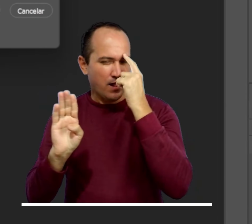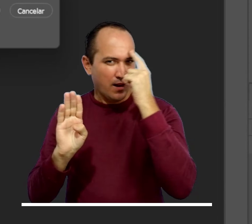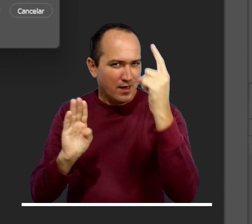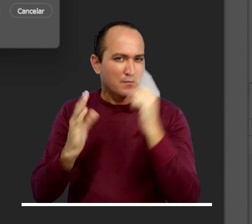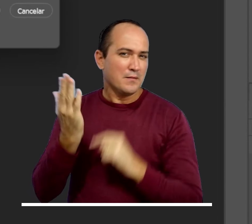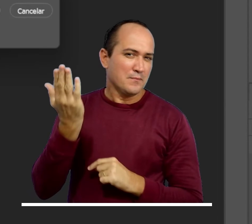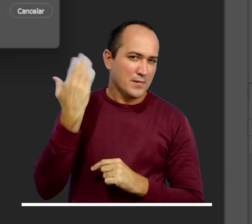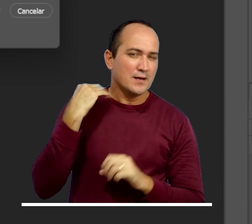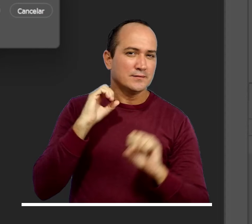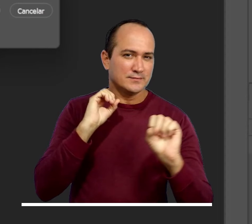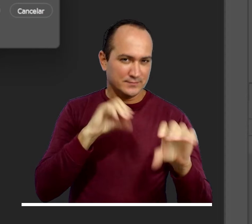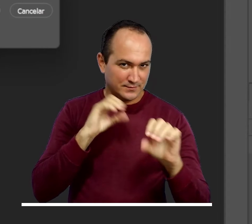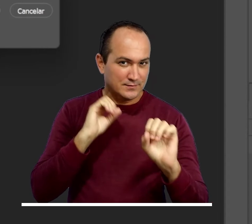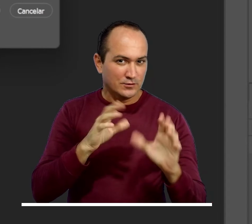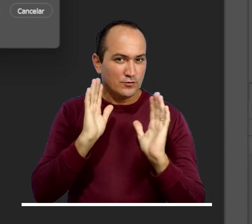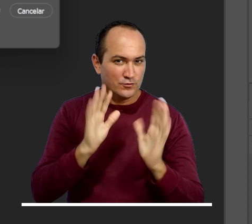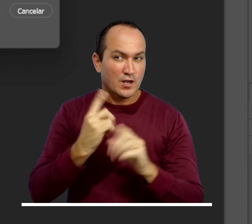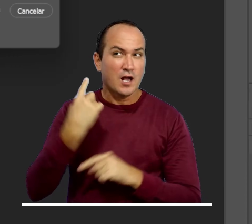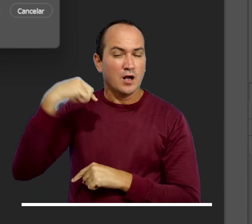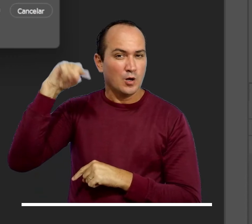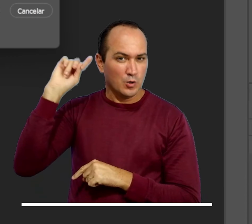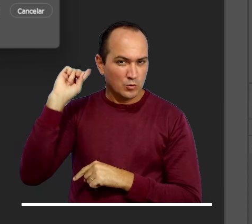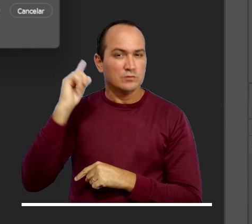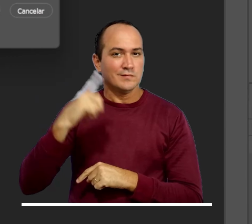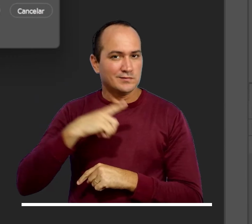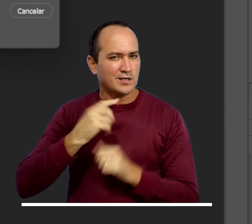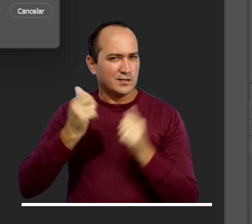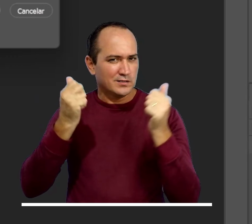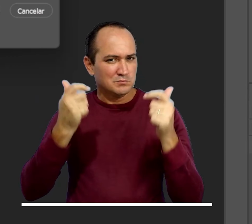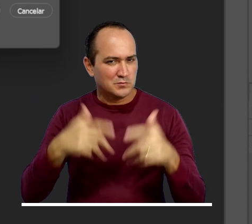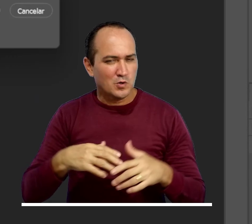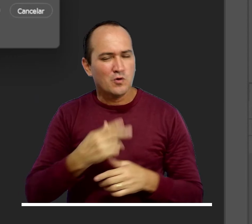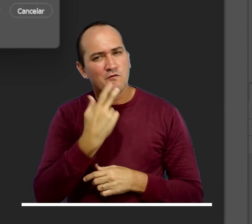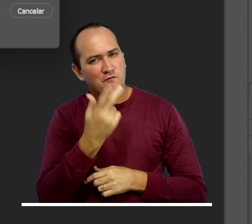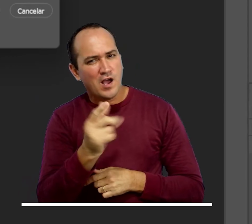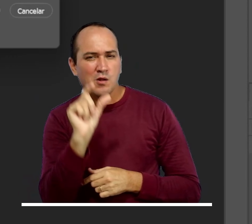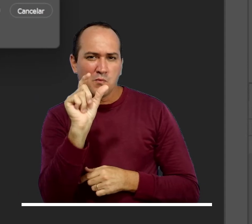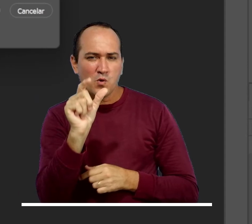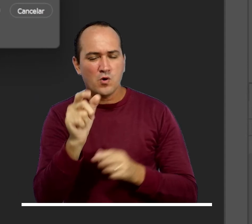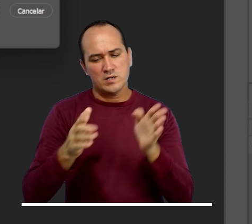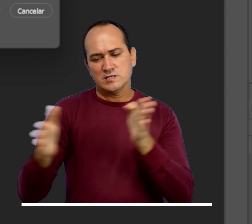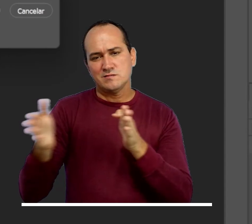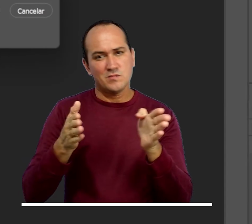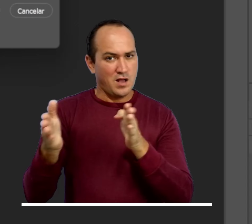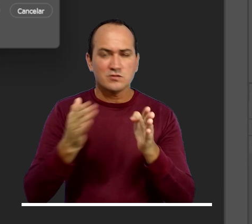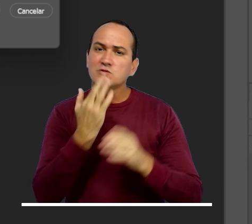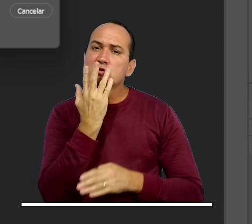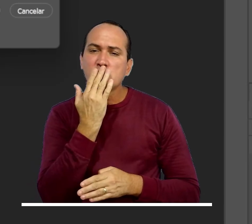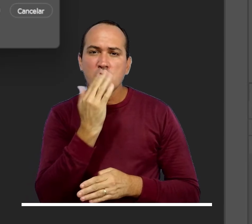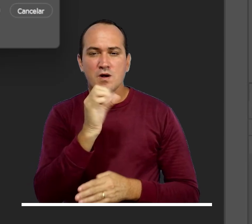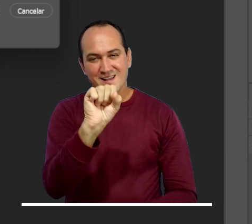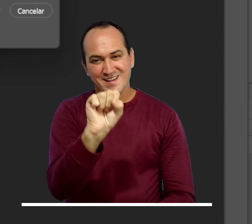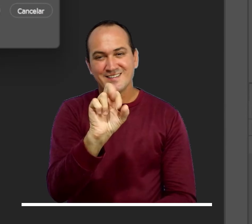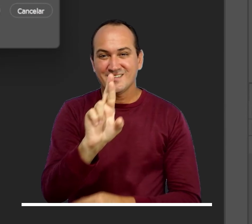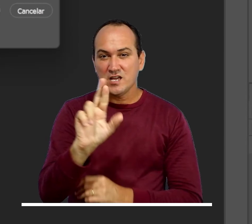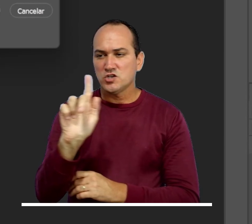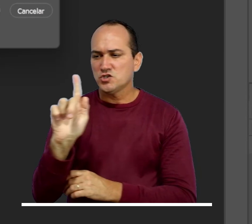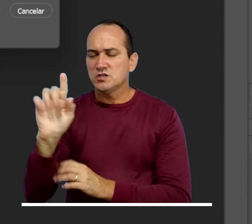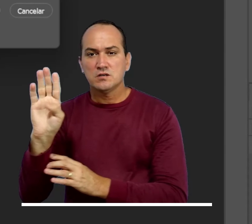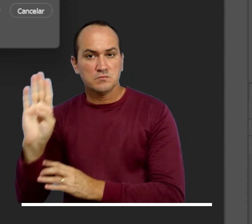foi da nossa aula, a última antes dessa, né? Que falava um pouco sobre espaços de cor. O espaço sRGB